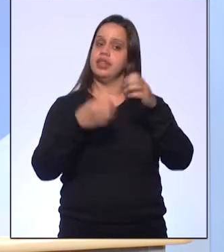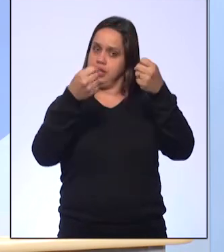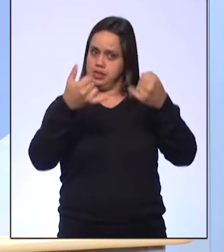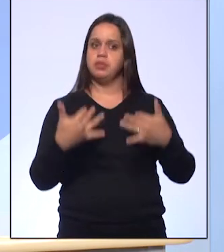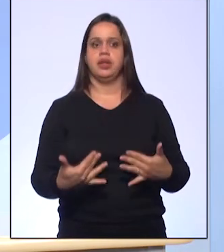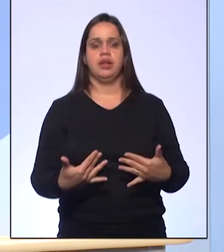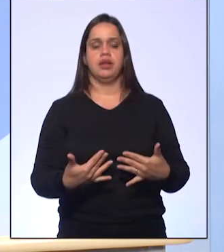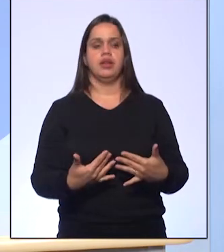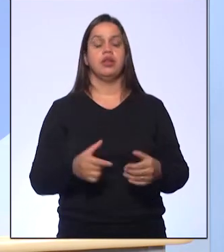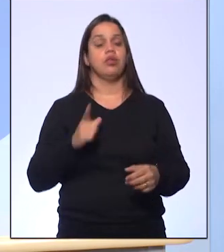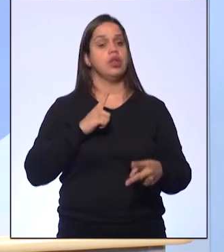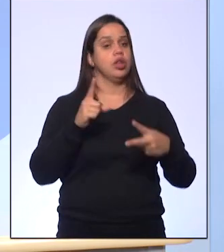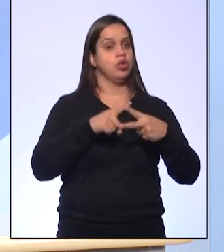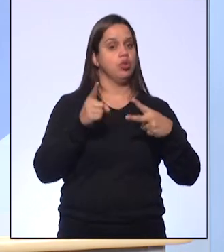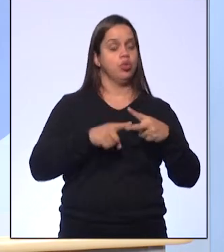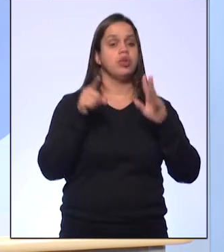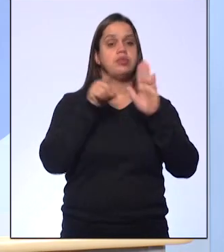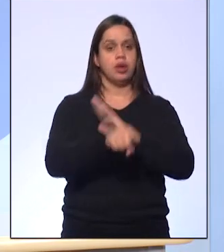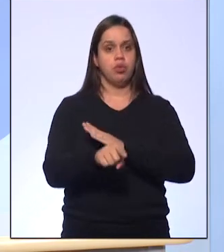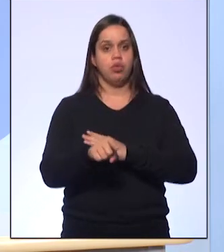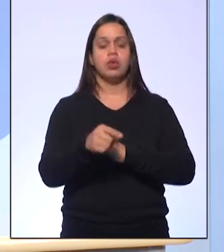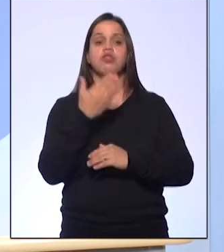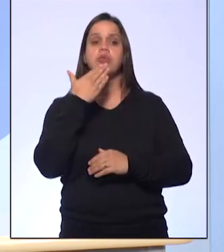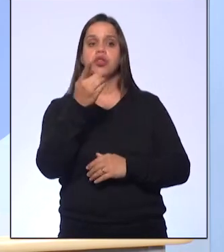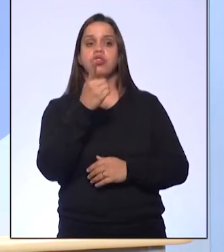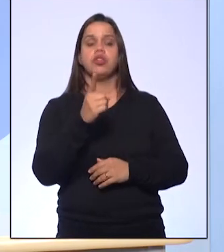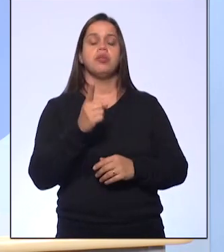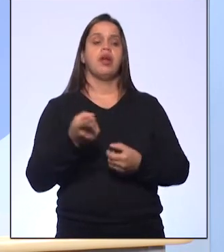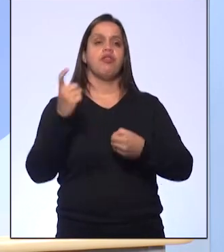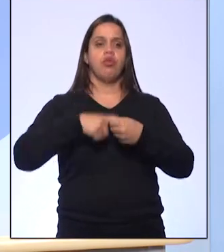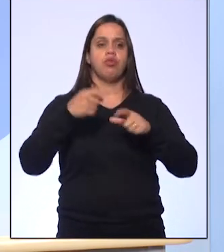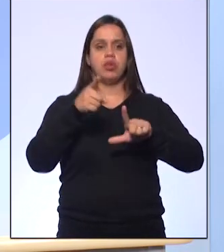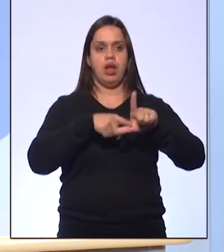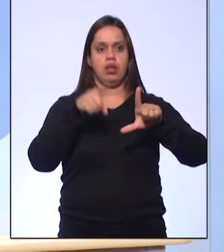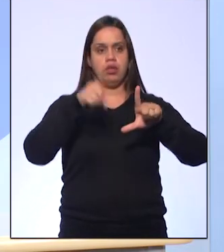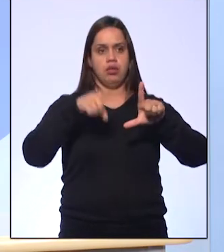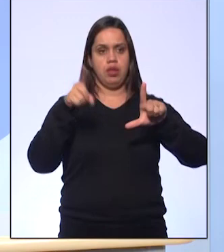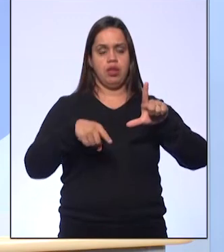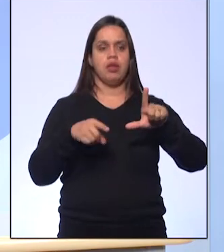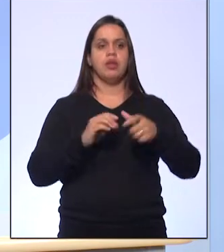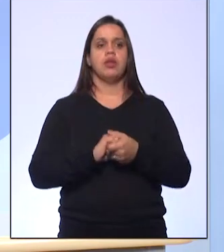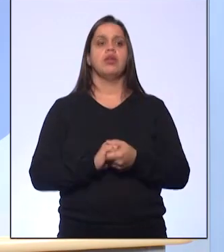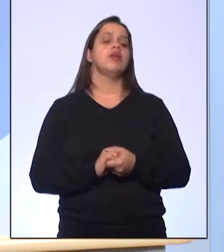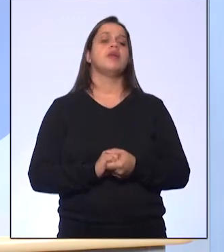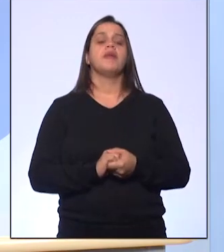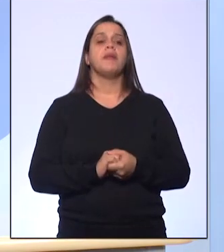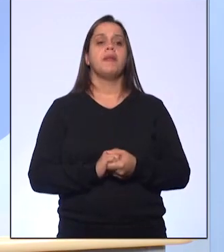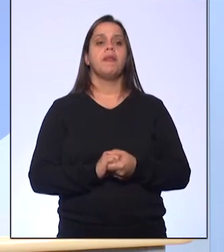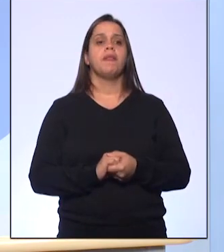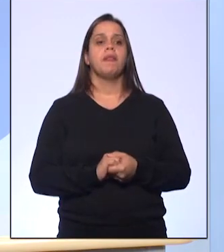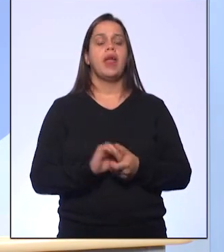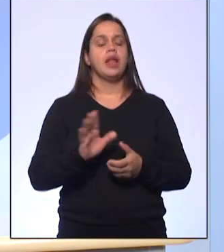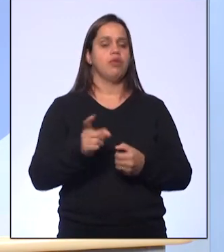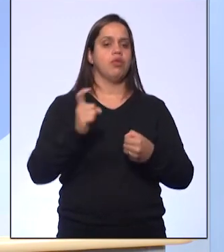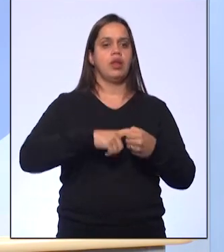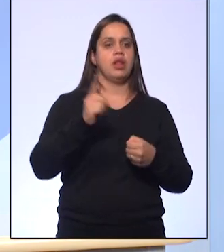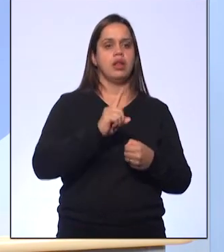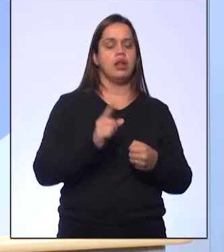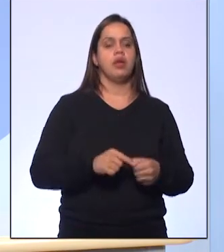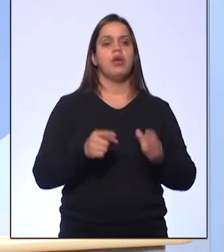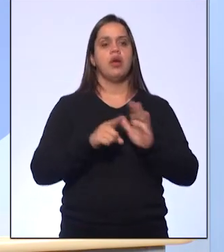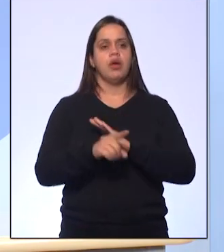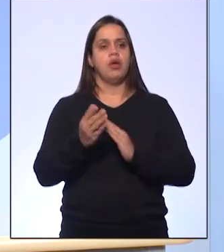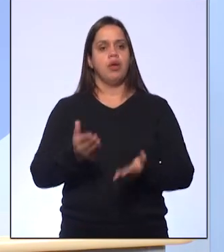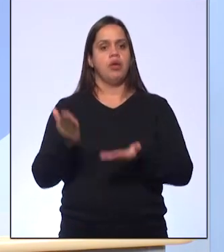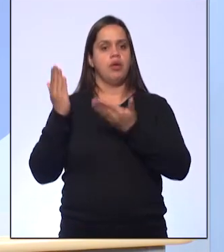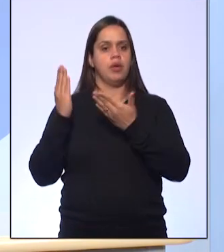nós temos duas questõezinhas. Eu vou pedir para retornar lá vou pedir para passar para o próximo slide, que tem os